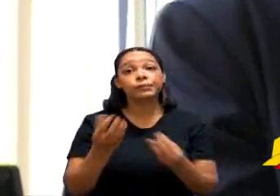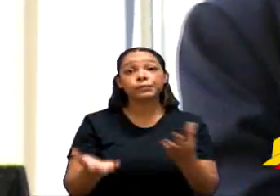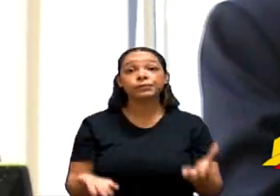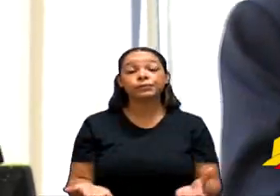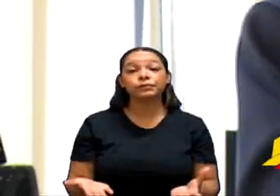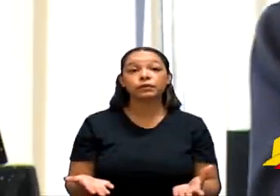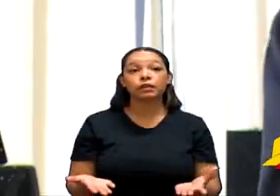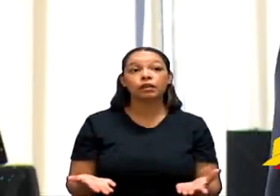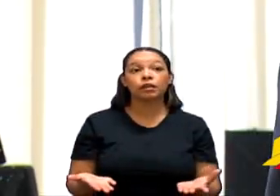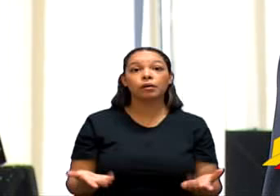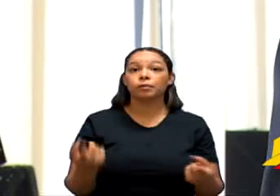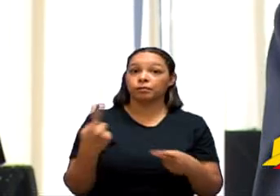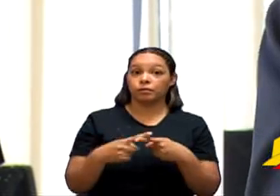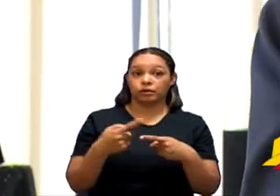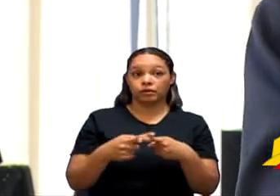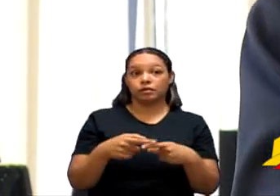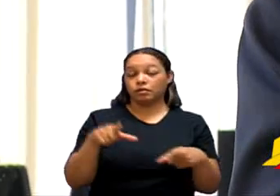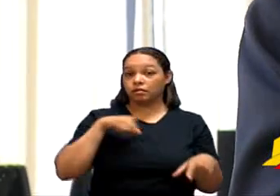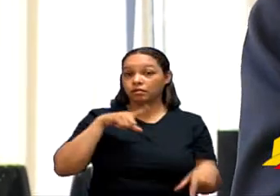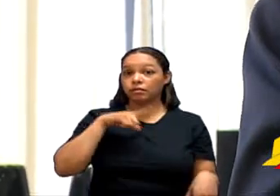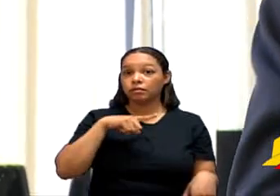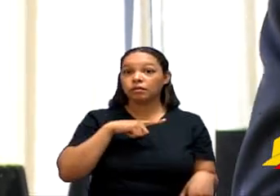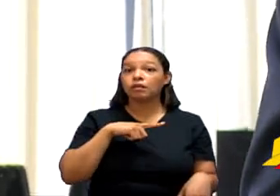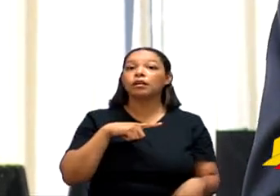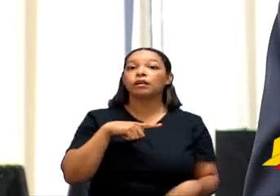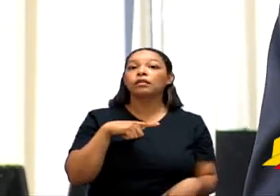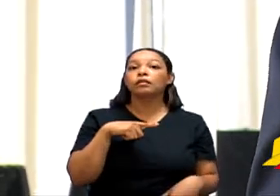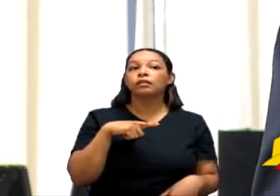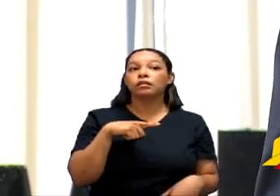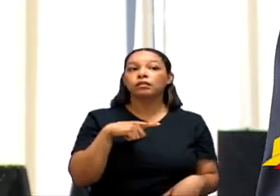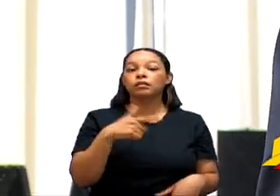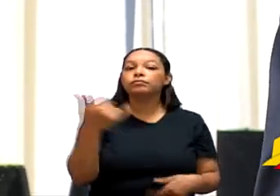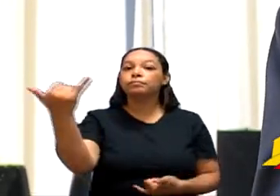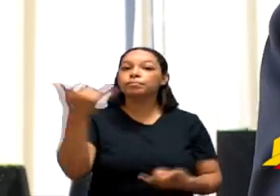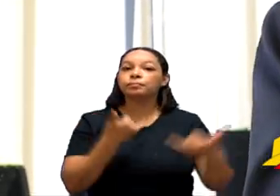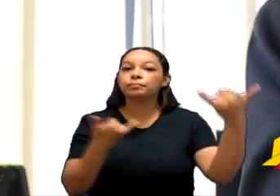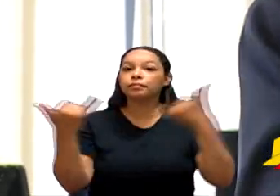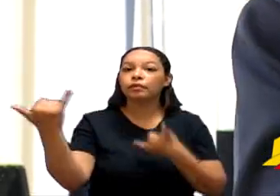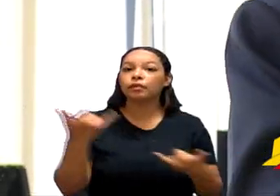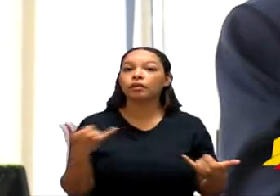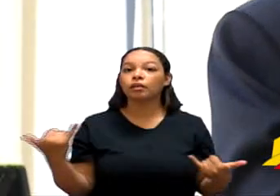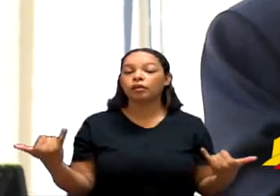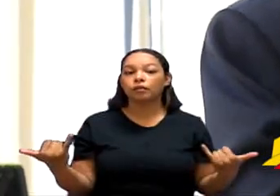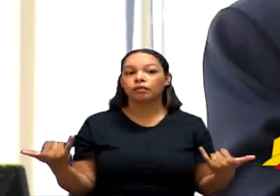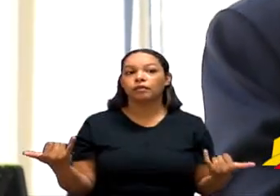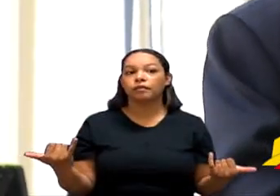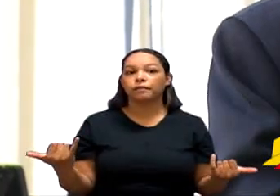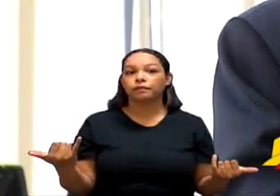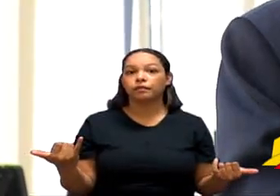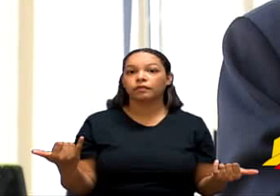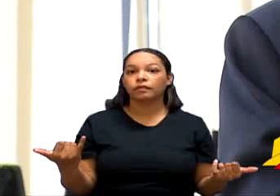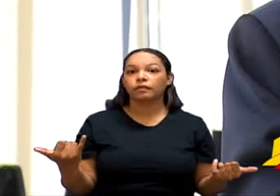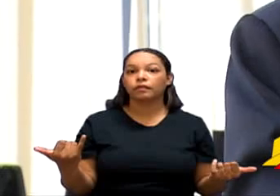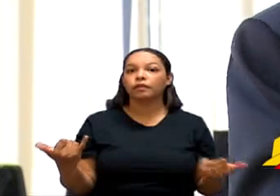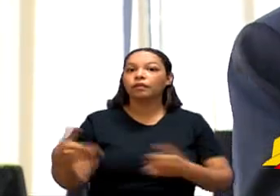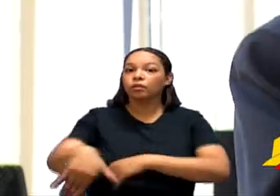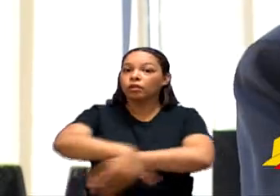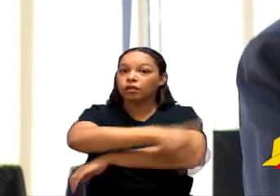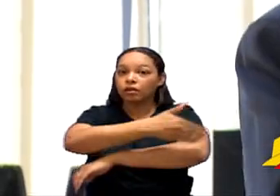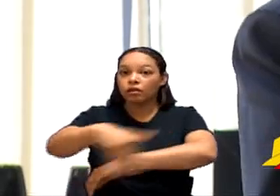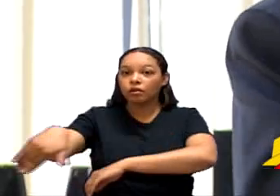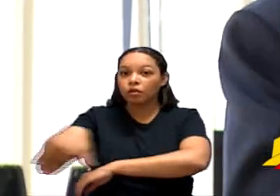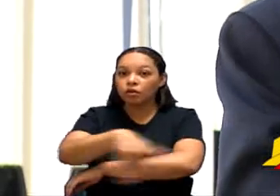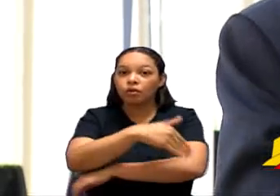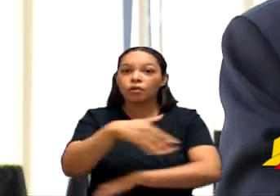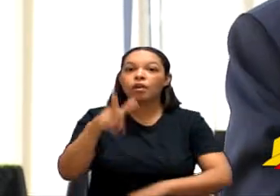temos denúncia. A ET, que é a estação de tratamento de esgoto, não estava tratando corretamente o esgoto,